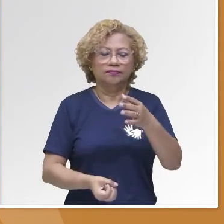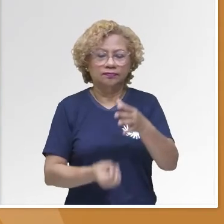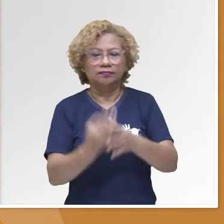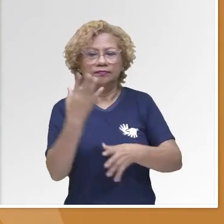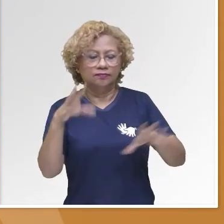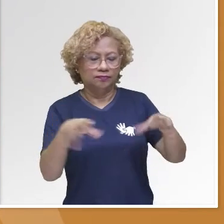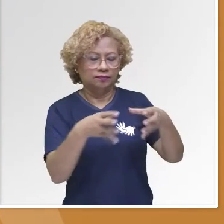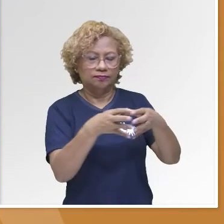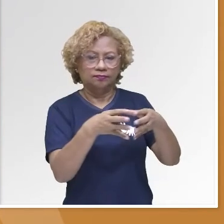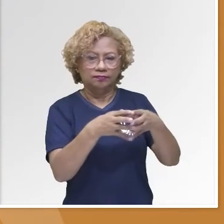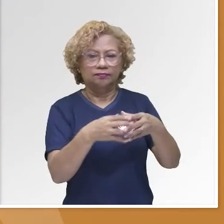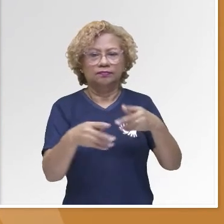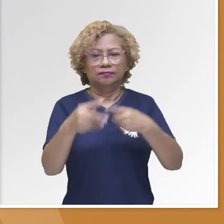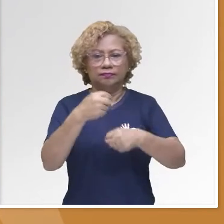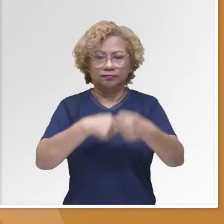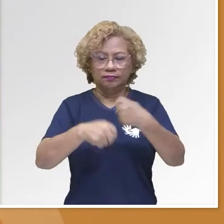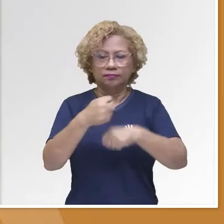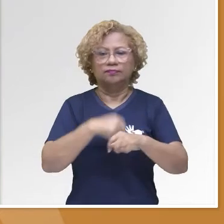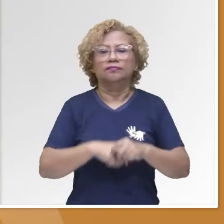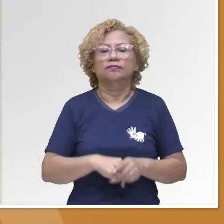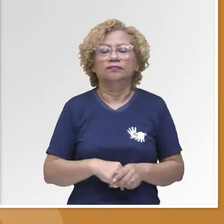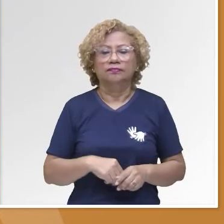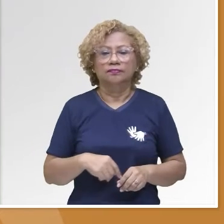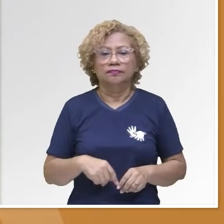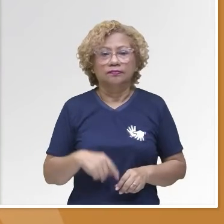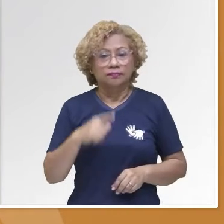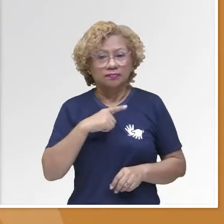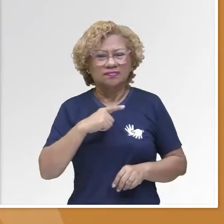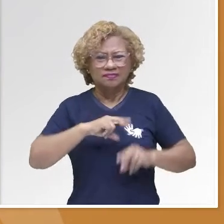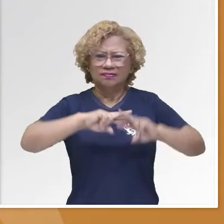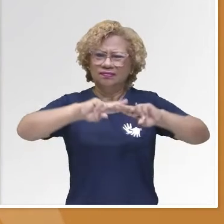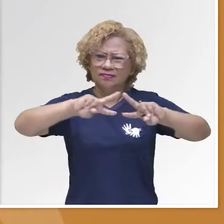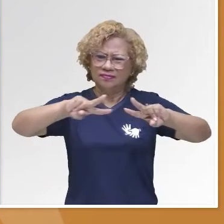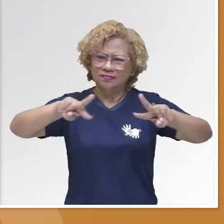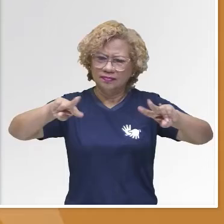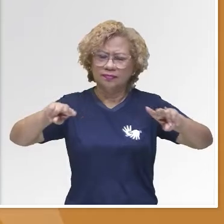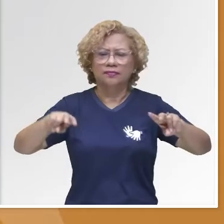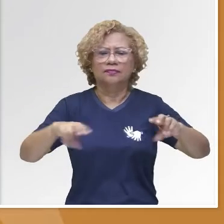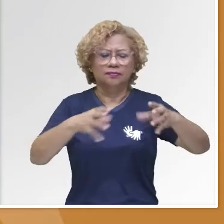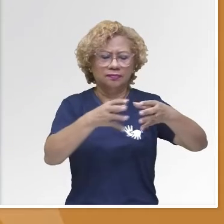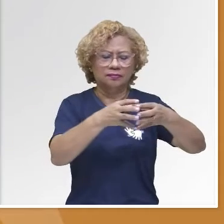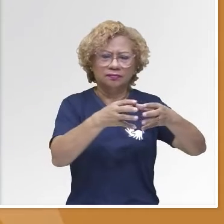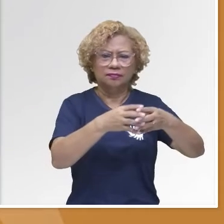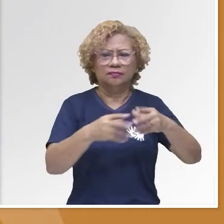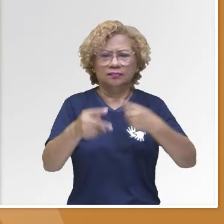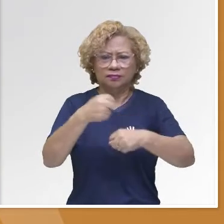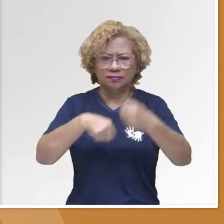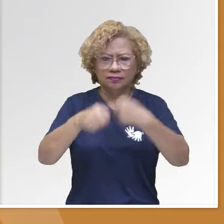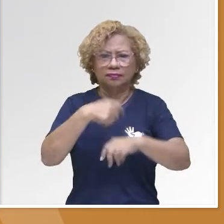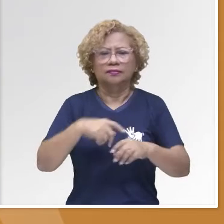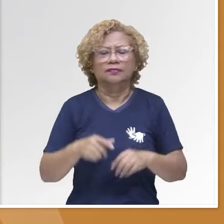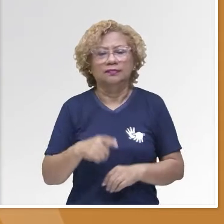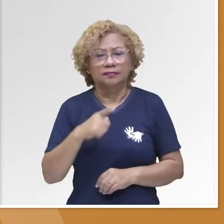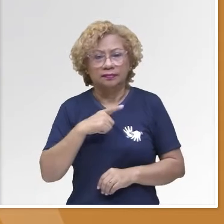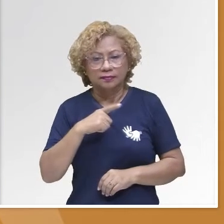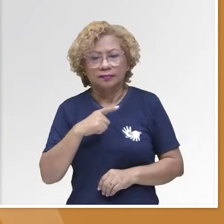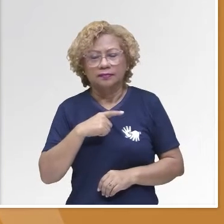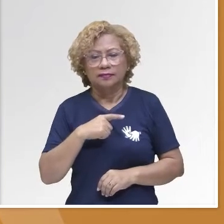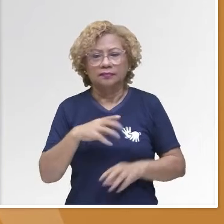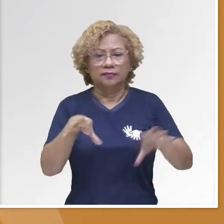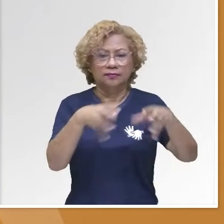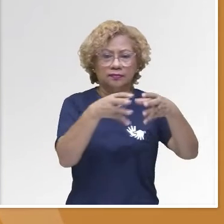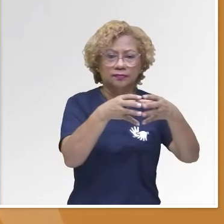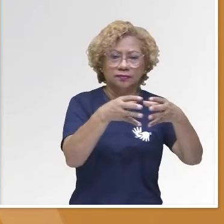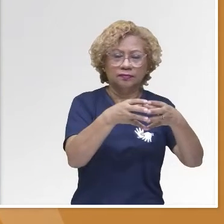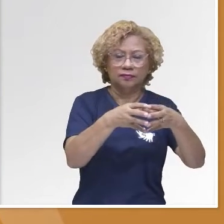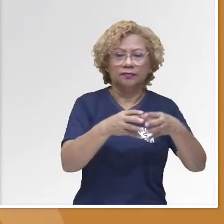nós teremos aí diferentes tipos de blocos econômicos. Olha só, nós temos aí as zonas de livre comércio,